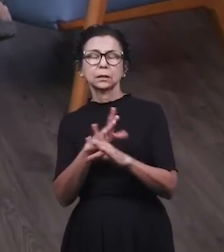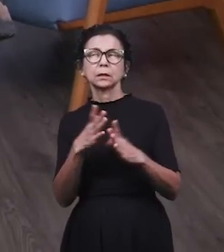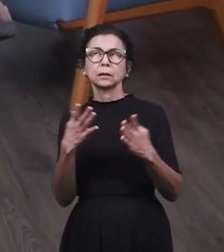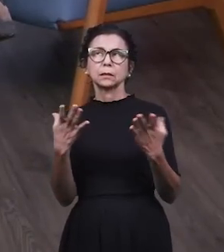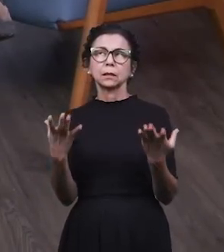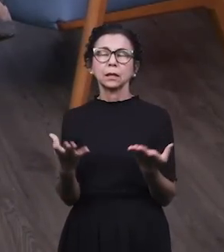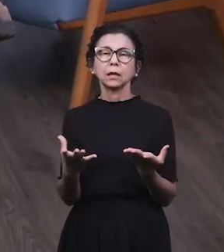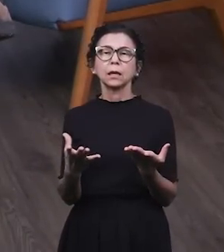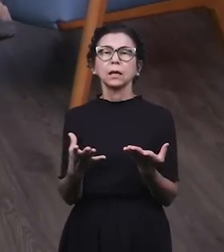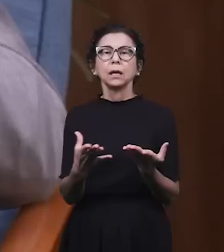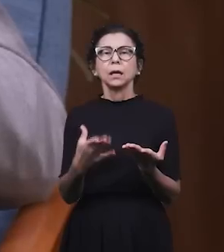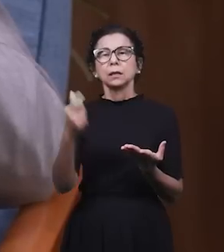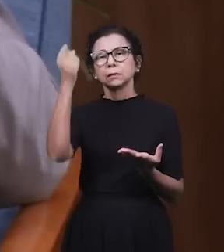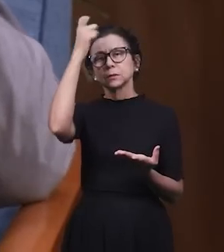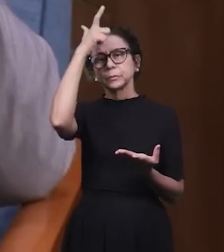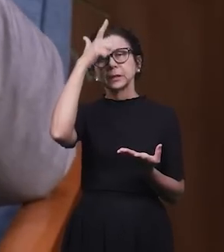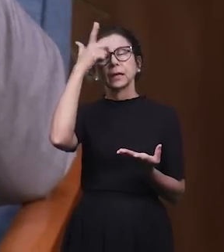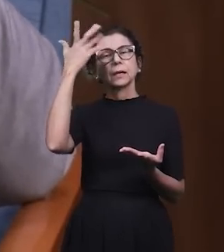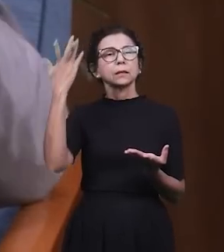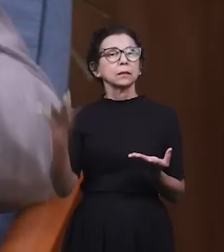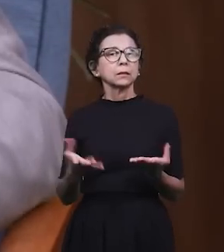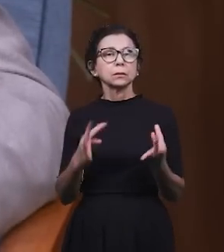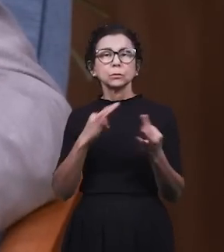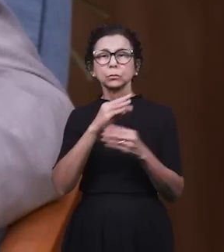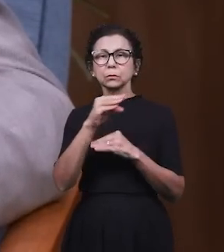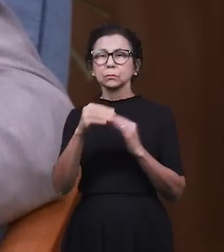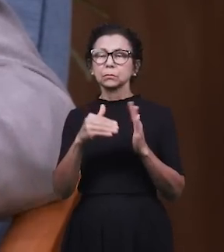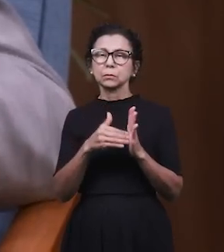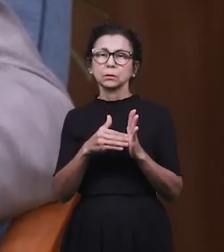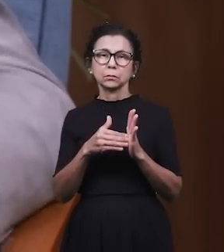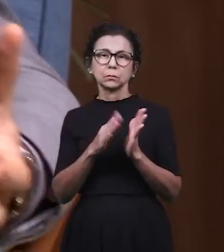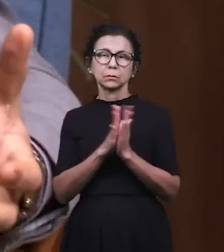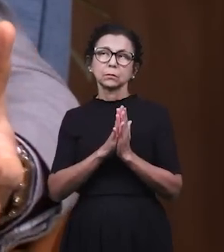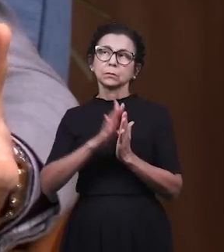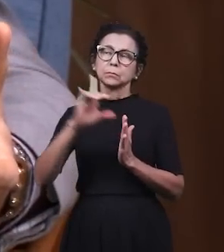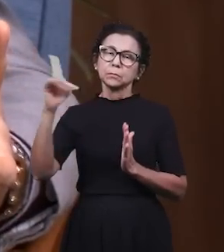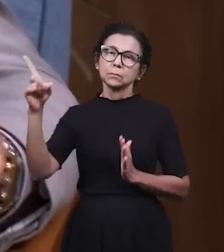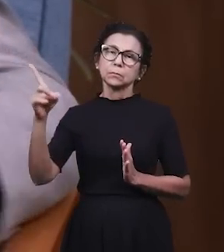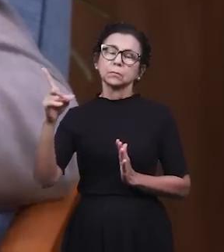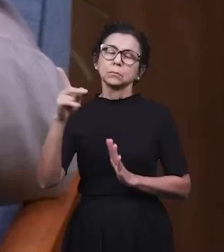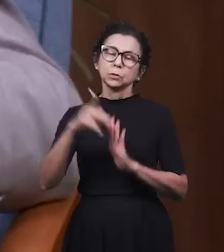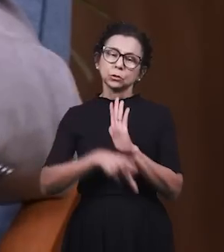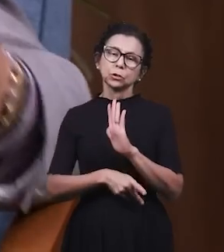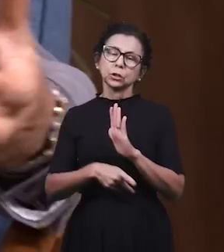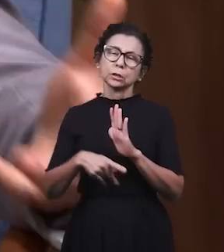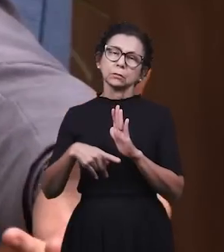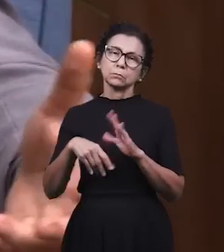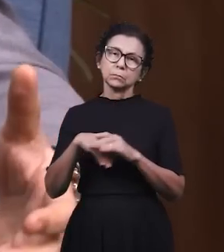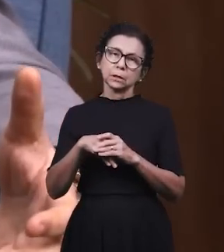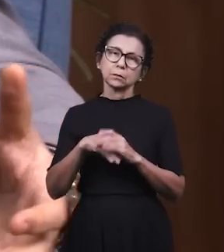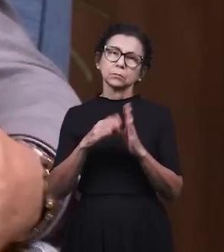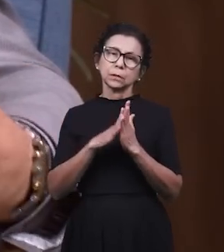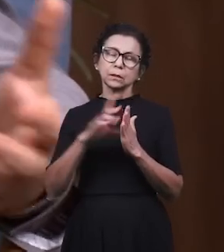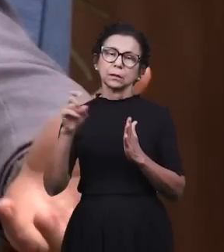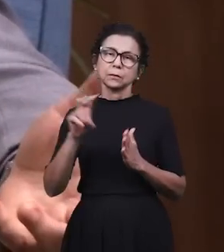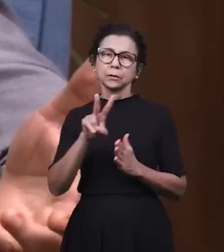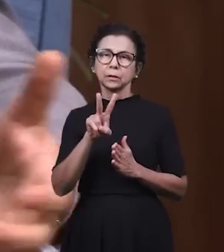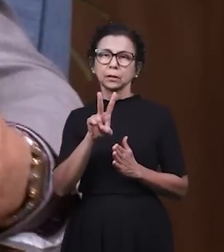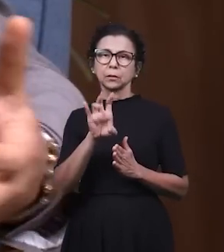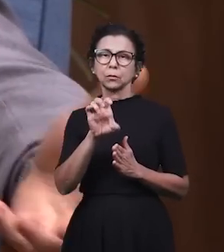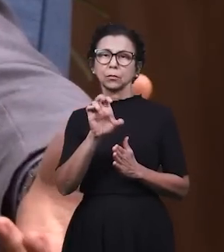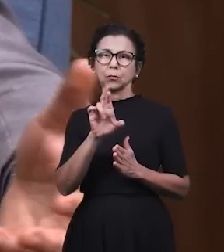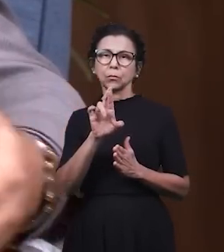a palavra como inspiração. É a palavra. Tudo está na palavra. Né? O projeto está na palavra, o